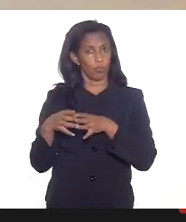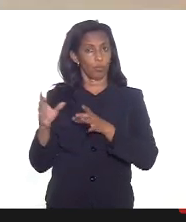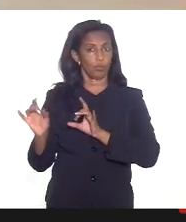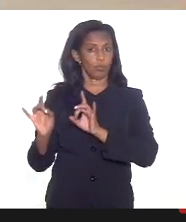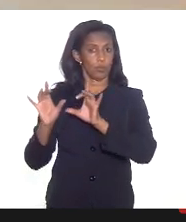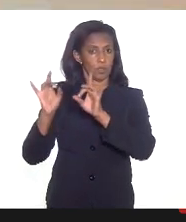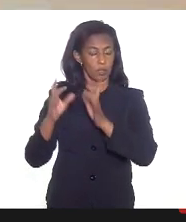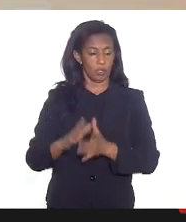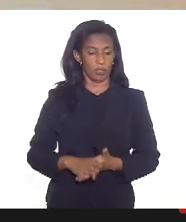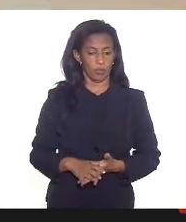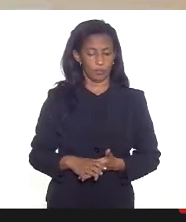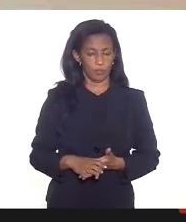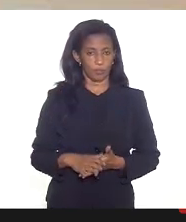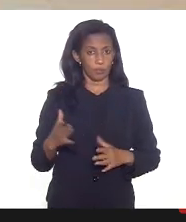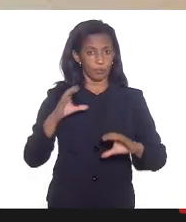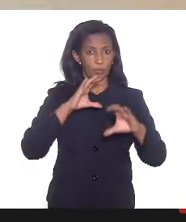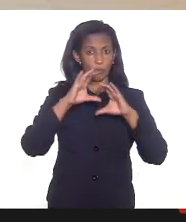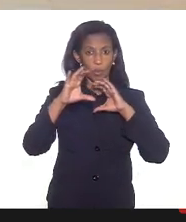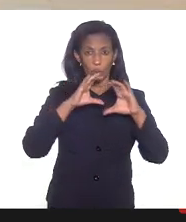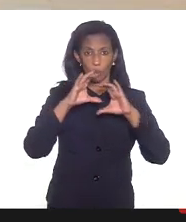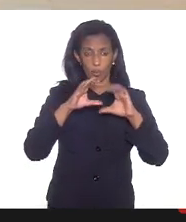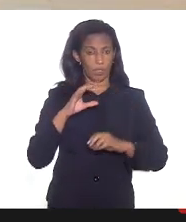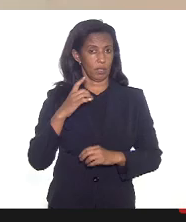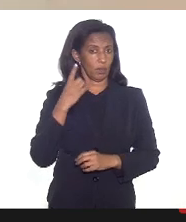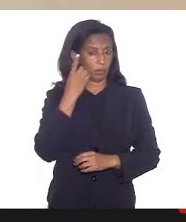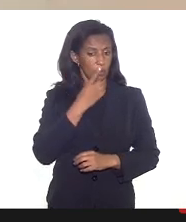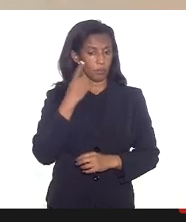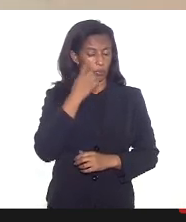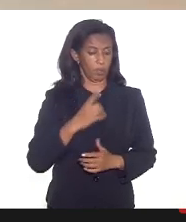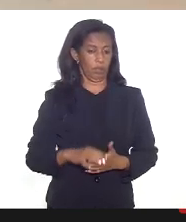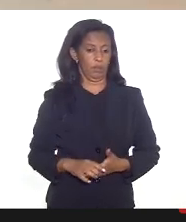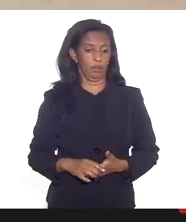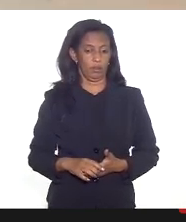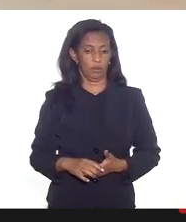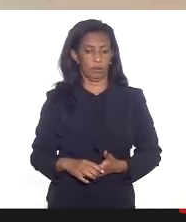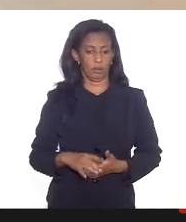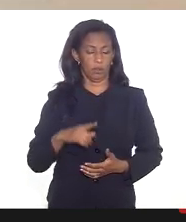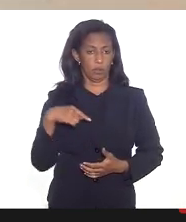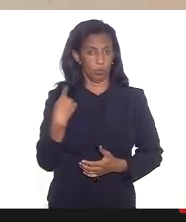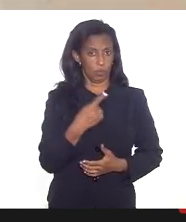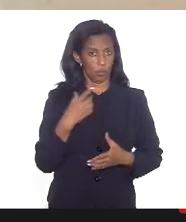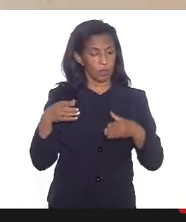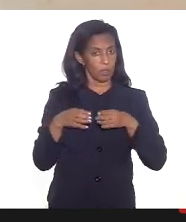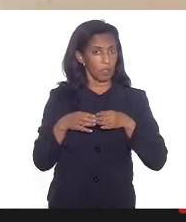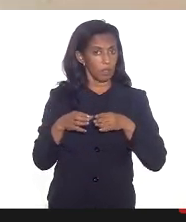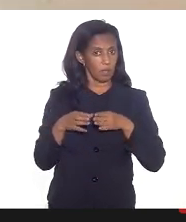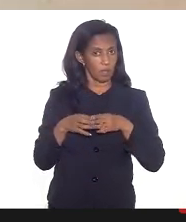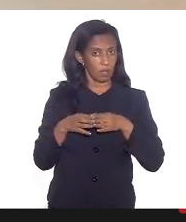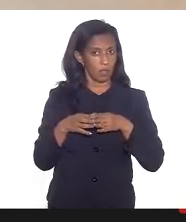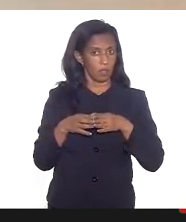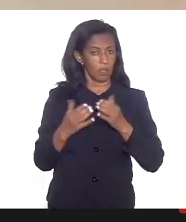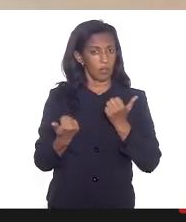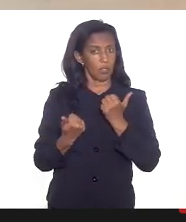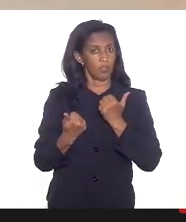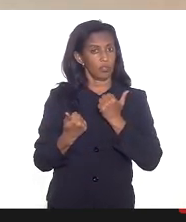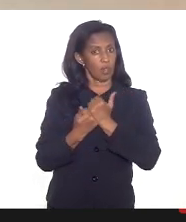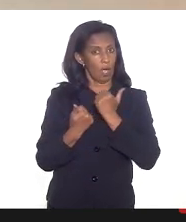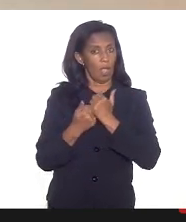com relação à comunicação a deputada Rejane é nossa equipe da assessoria